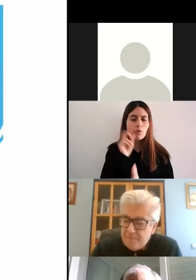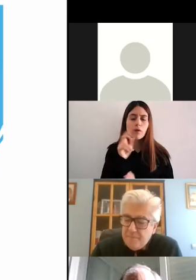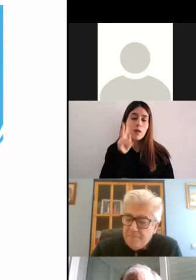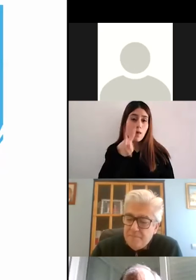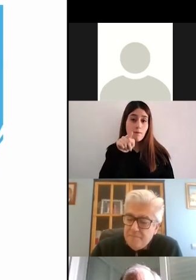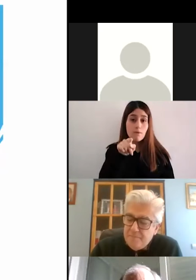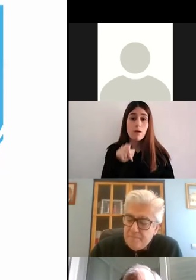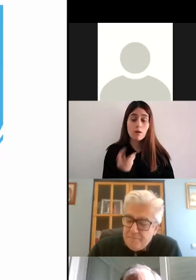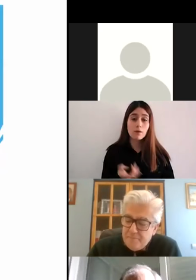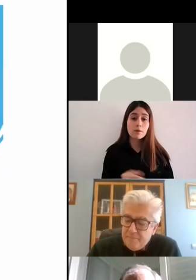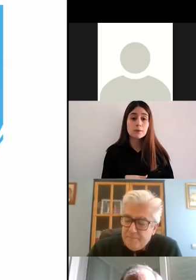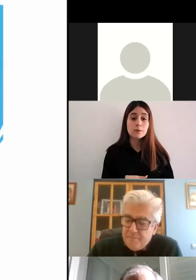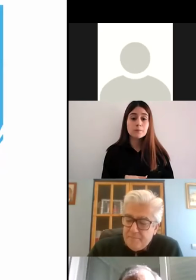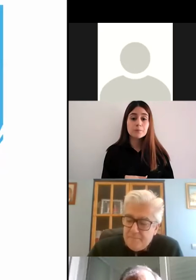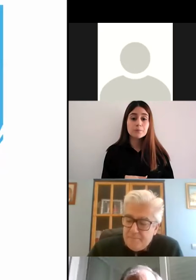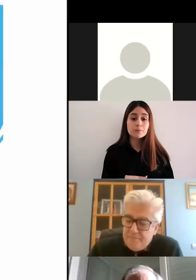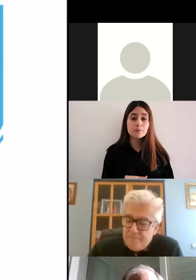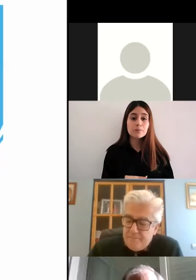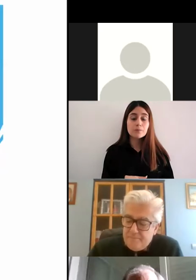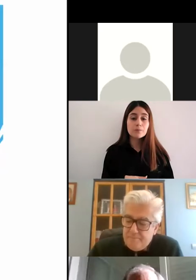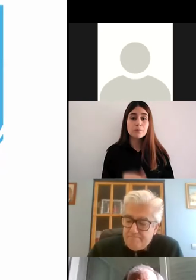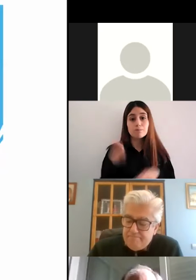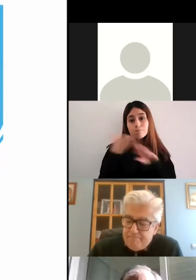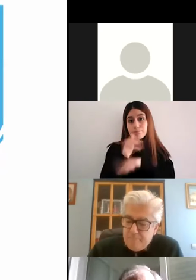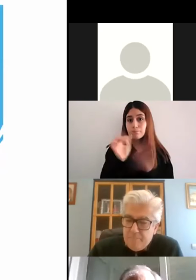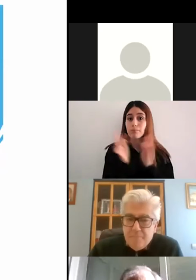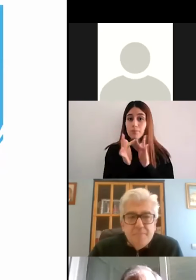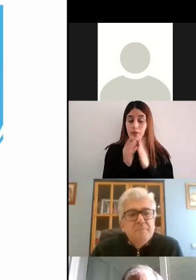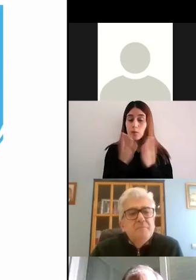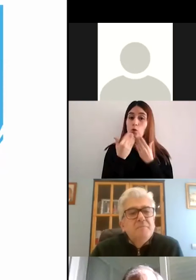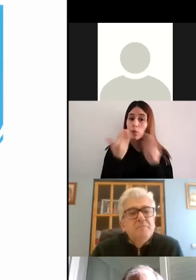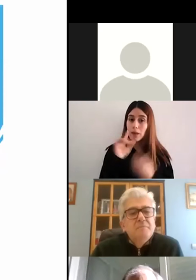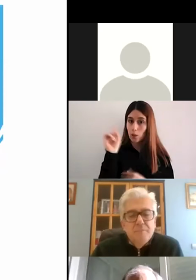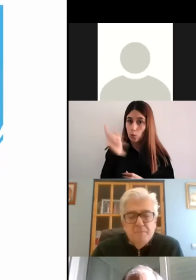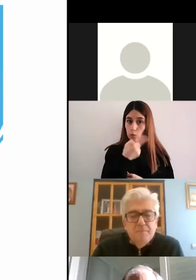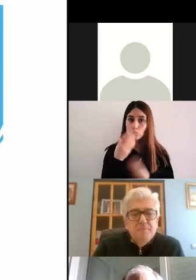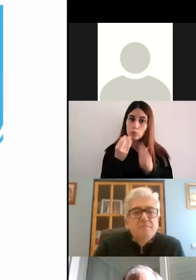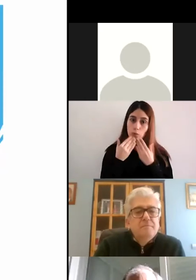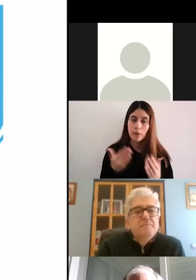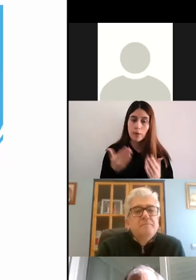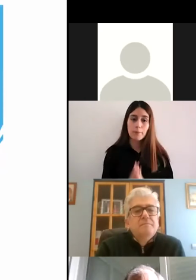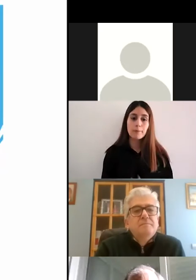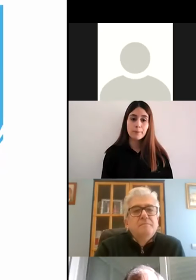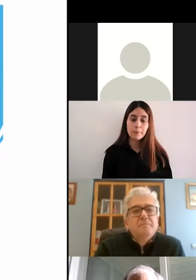ver-nos através da rede da internet. Muito obrigado a todos. Muito obrigado.